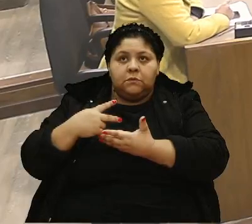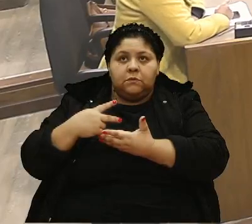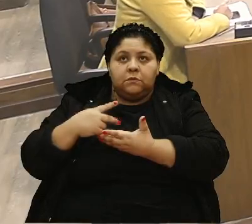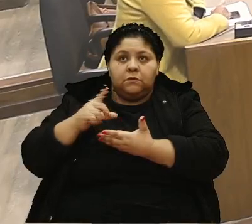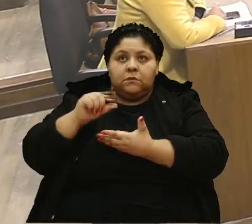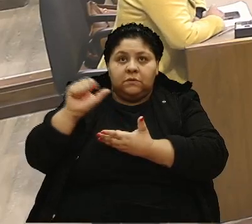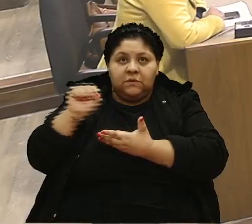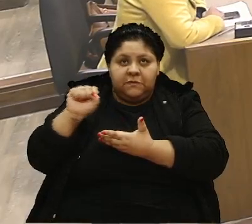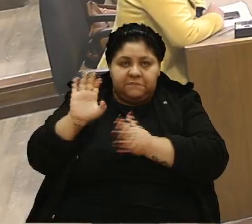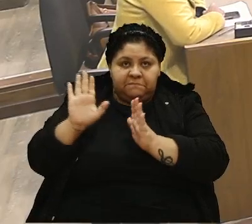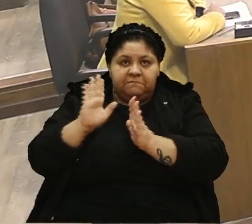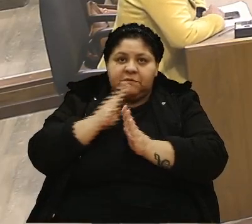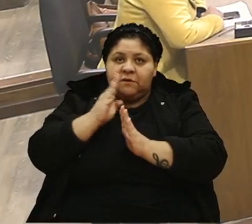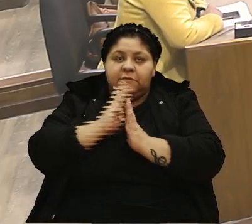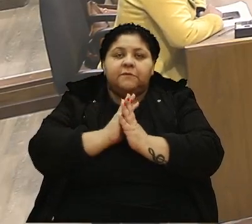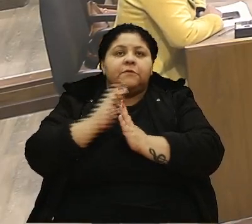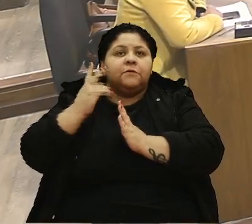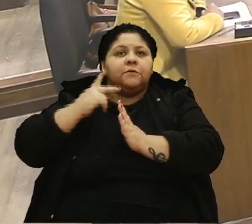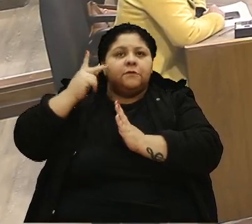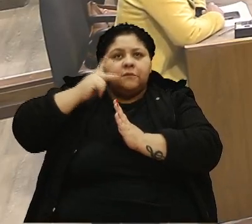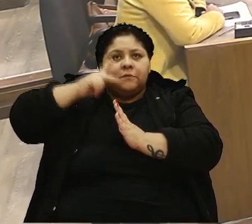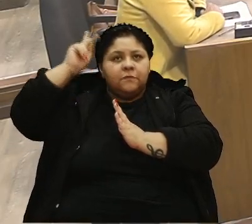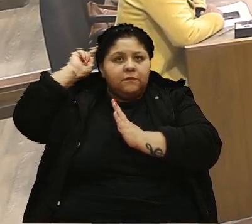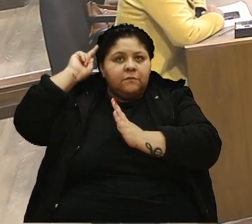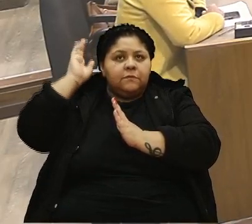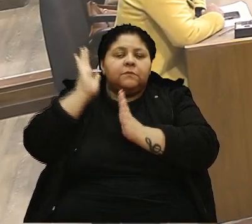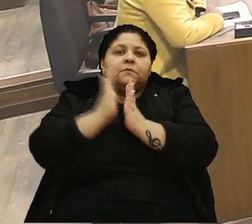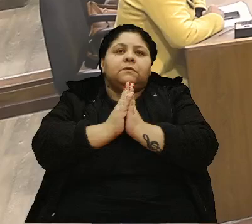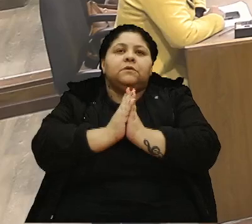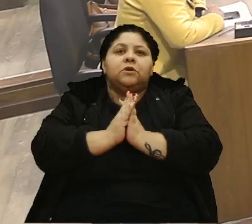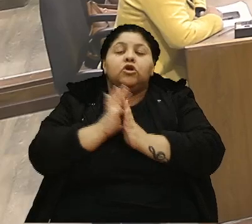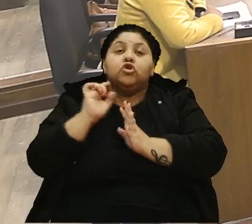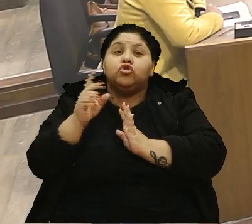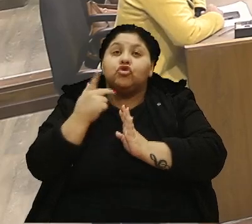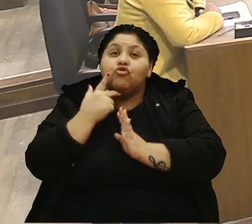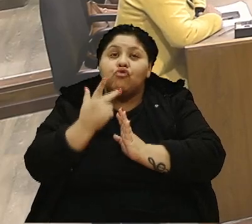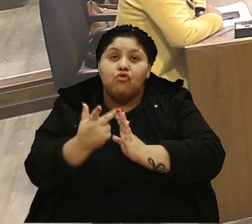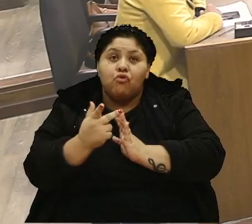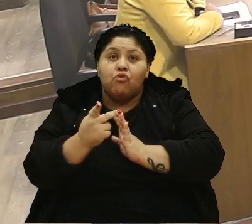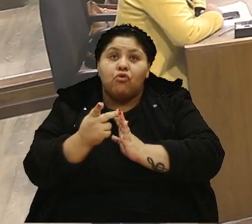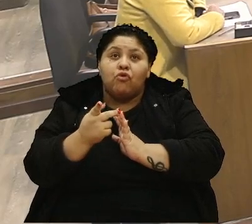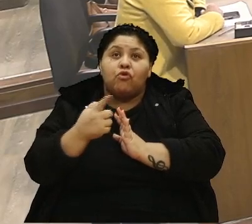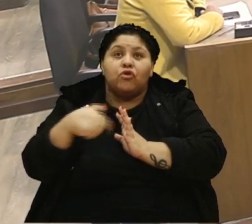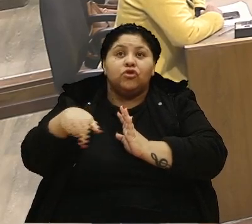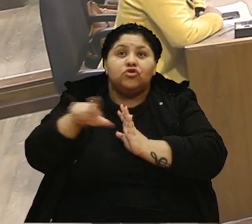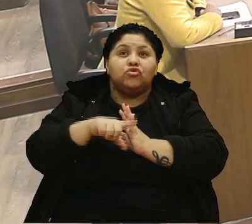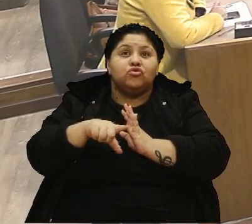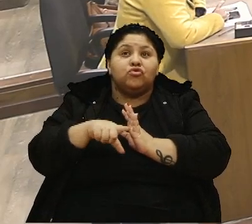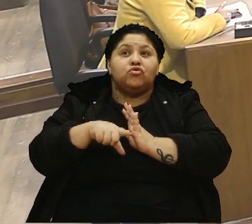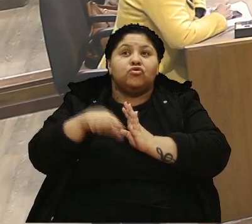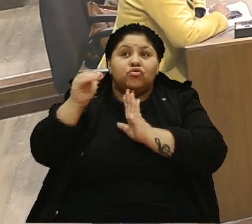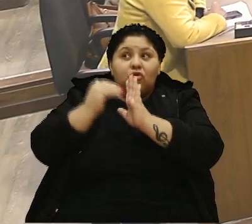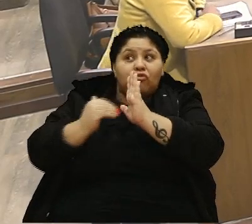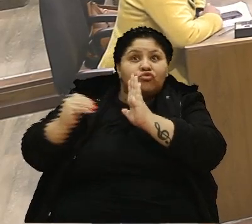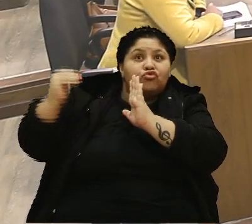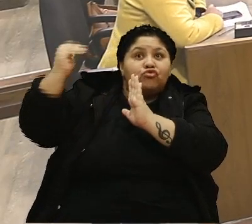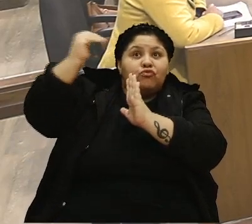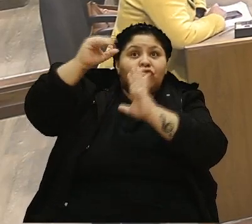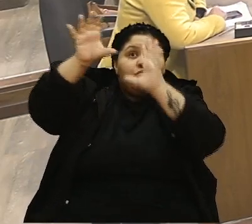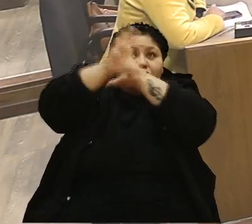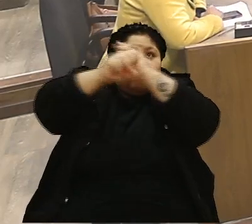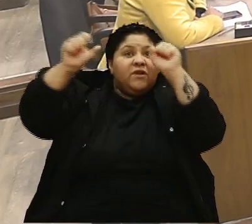segundos. Pode falar, vereador Frido. Vereador Iago, só citando assim, se no Supremo, que é o Supremo,